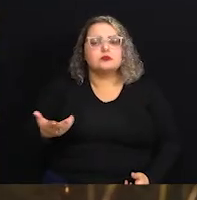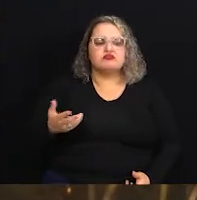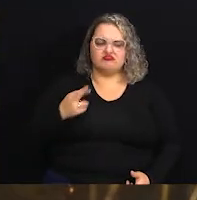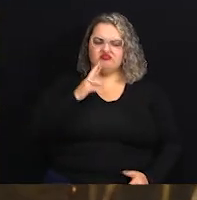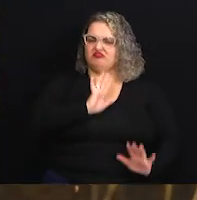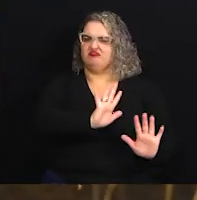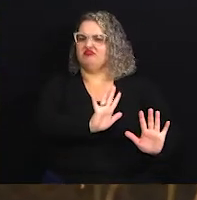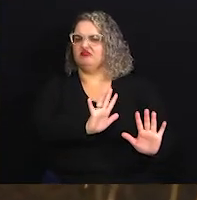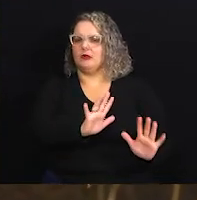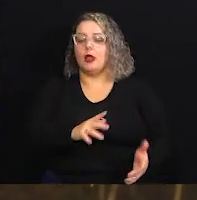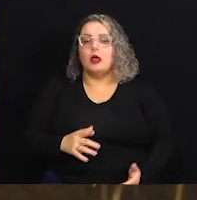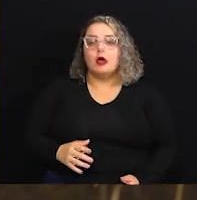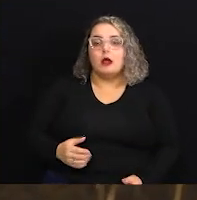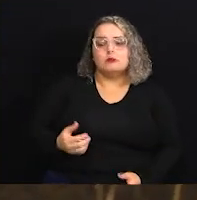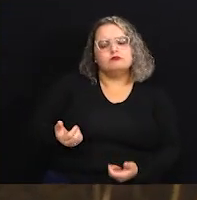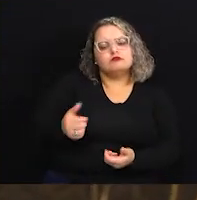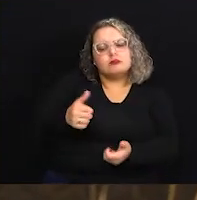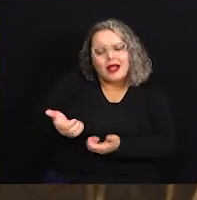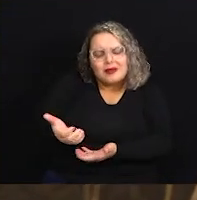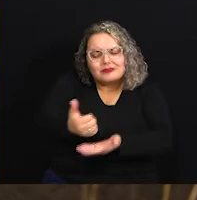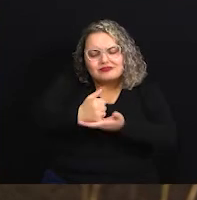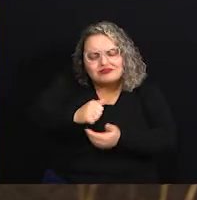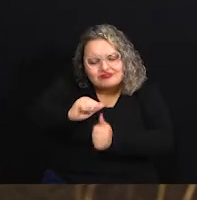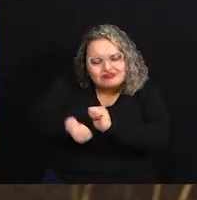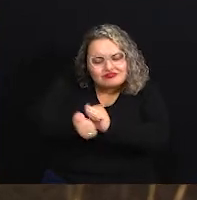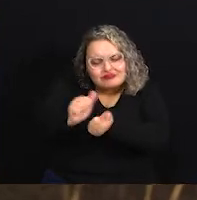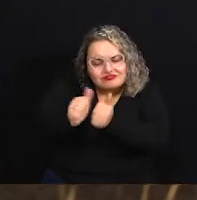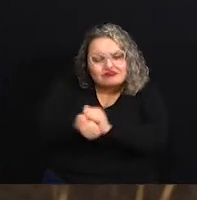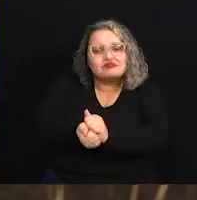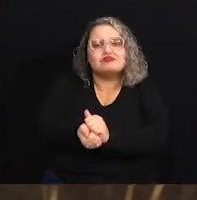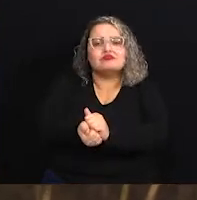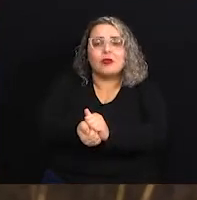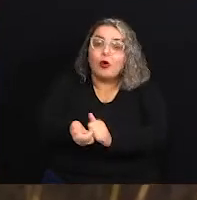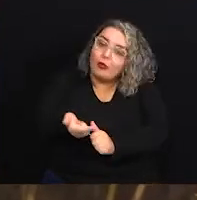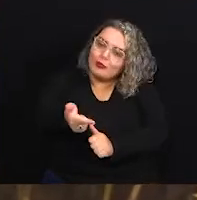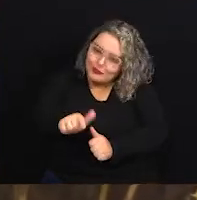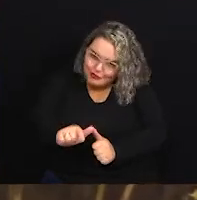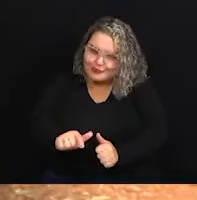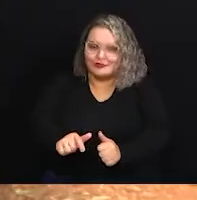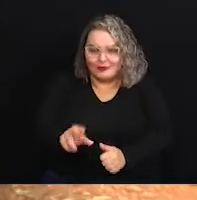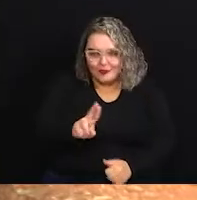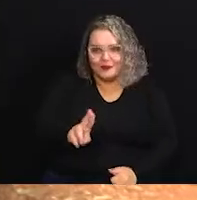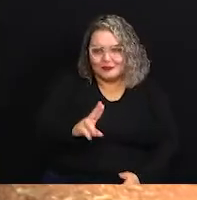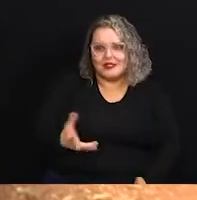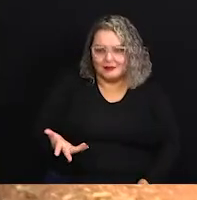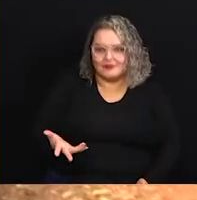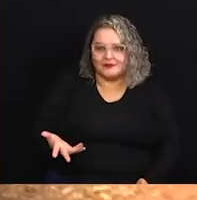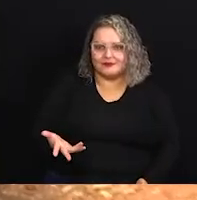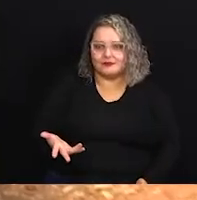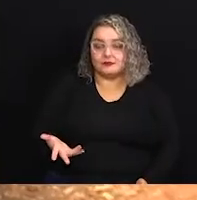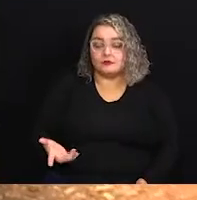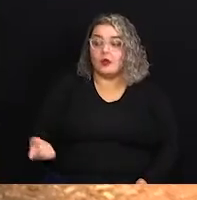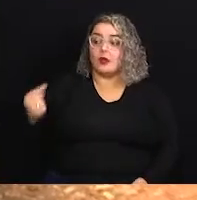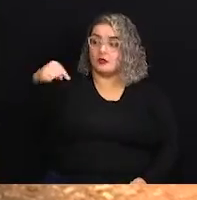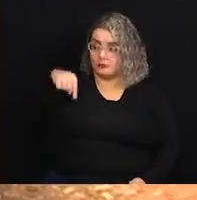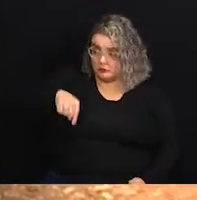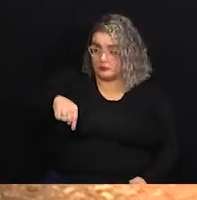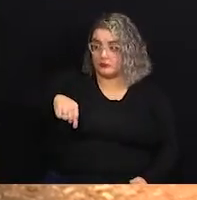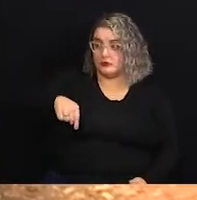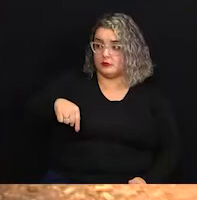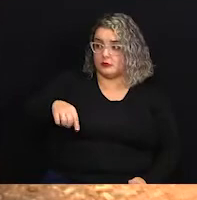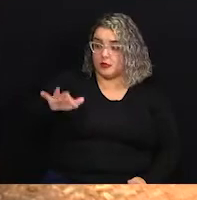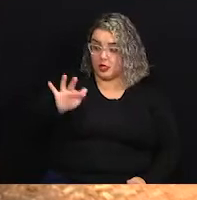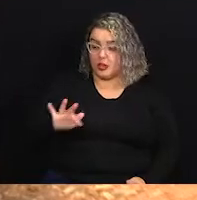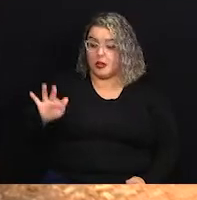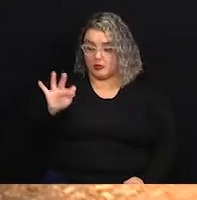recusar, recuperar ou reparar, reintegrar ou reaproveitar. E nós viemos até a Pontifícia